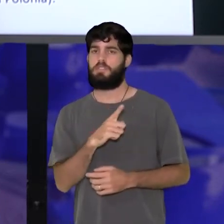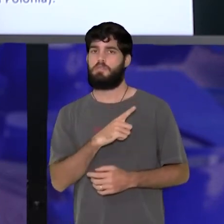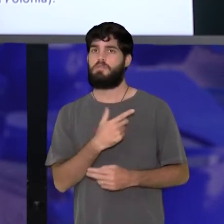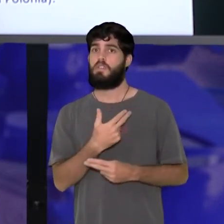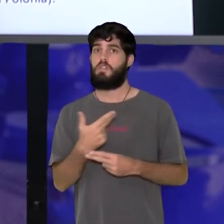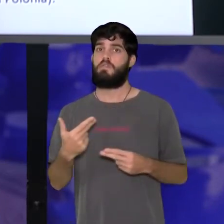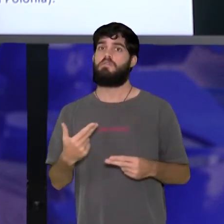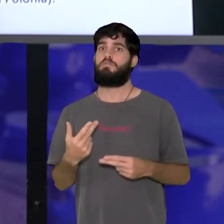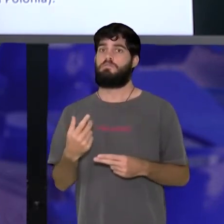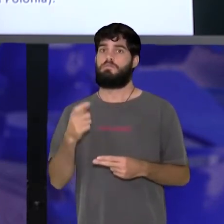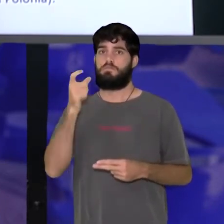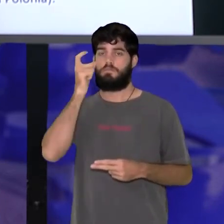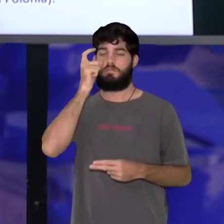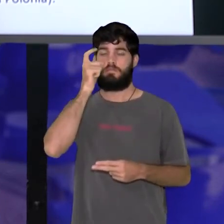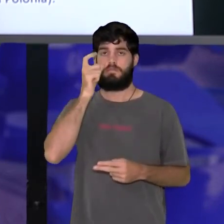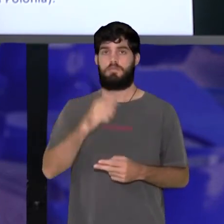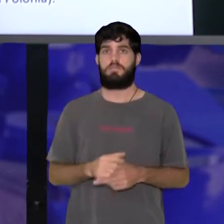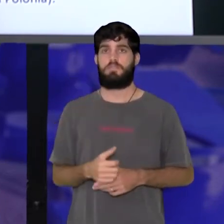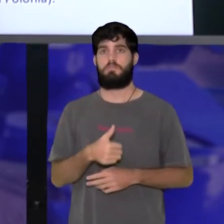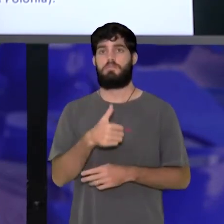interessante. Ocorrido em